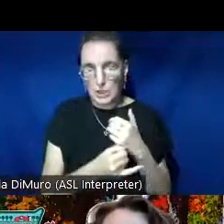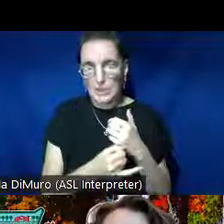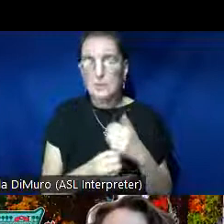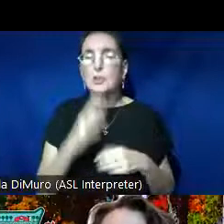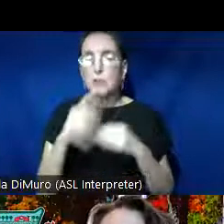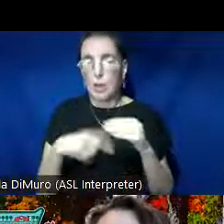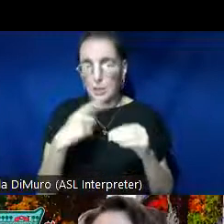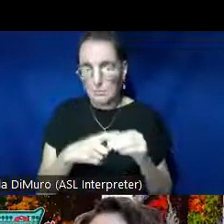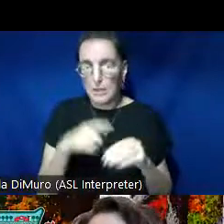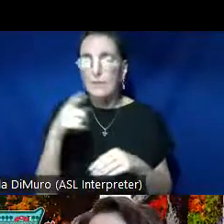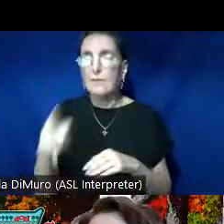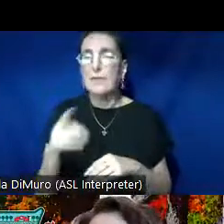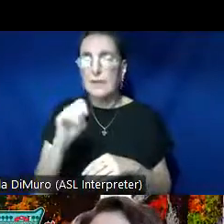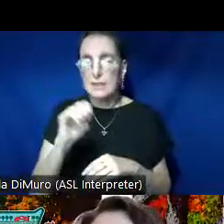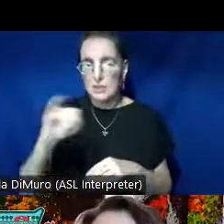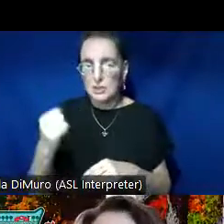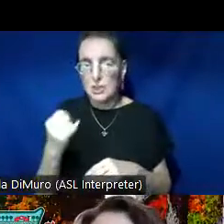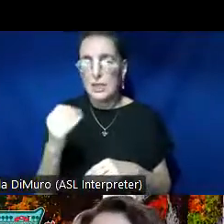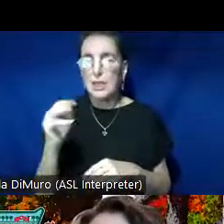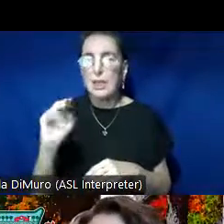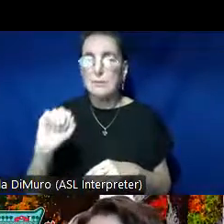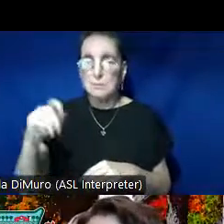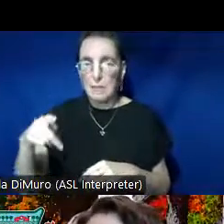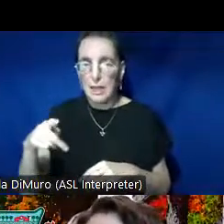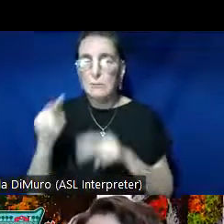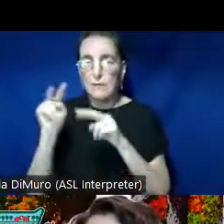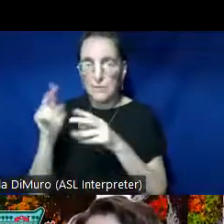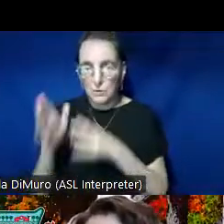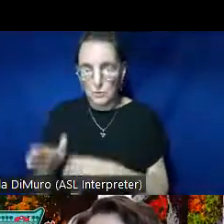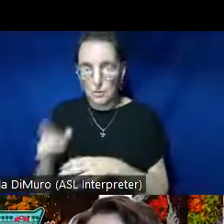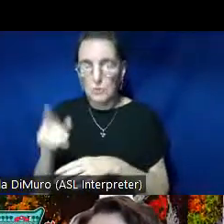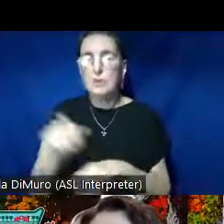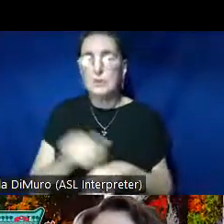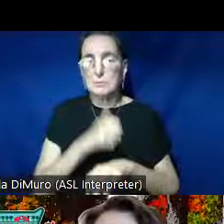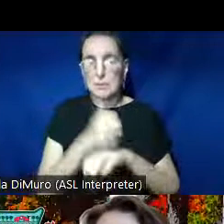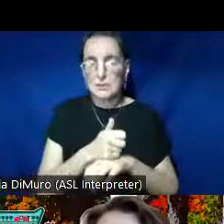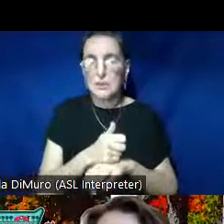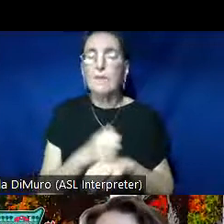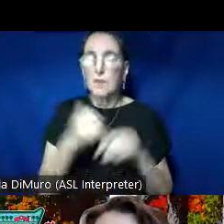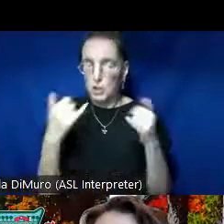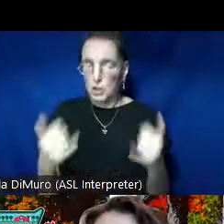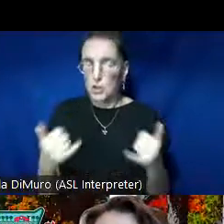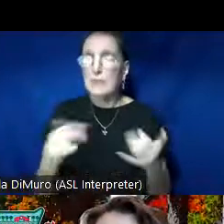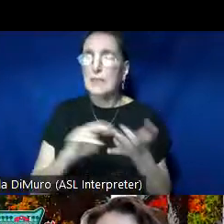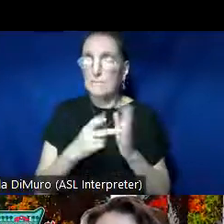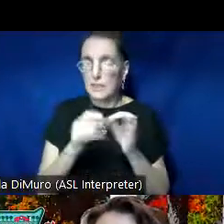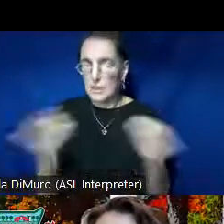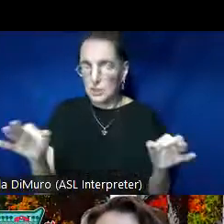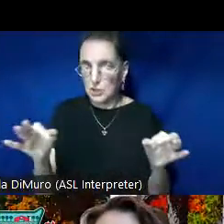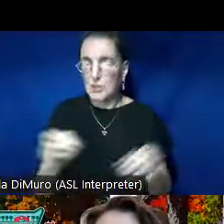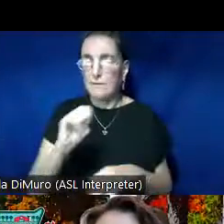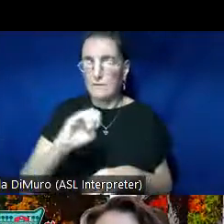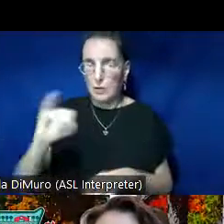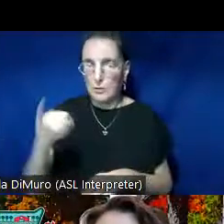mapa, é referenciado aquele EJ Map Viewer, que está a fazer referência à